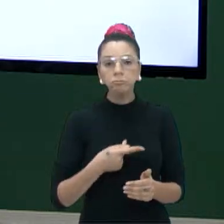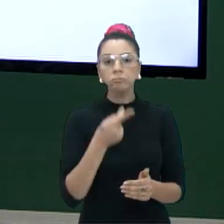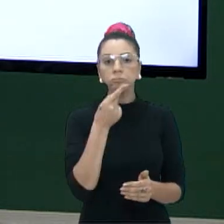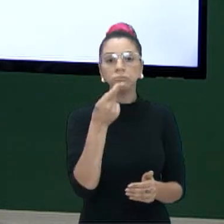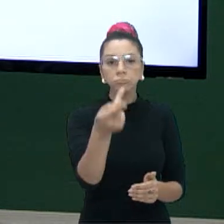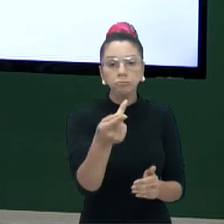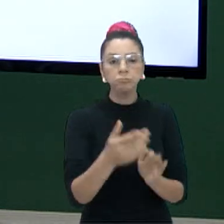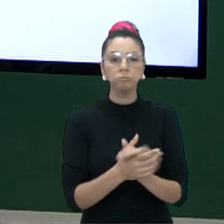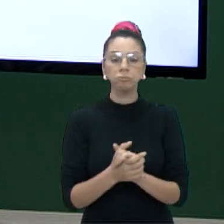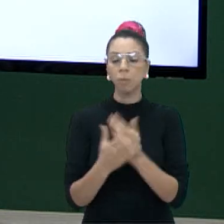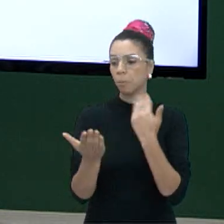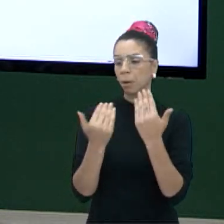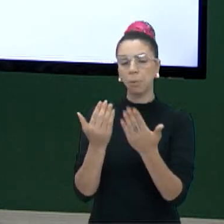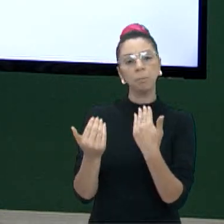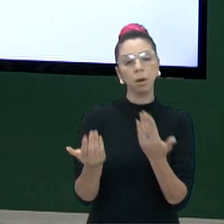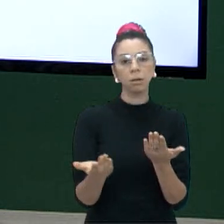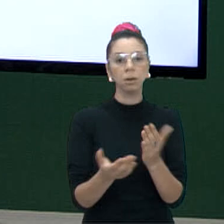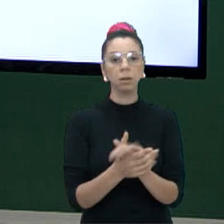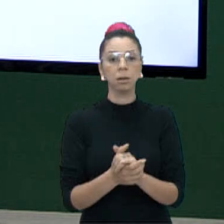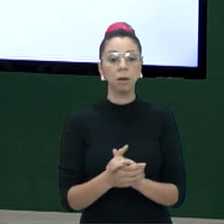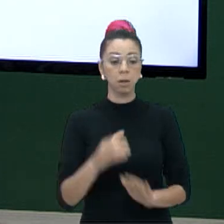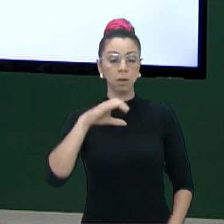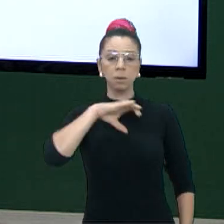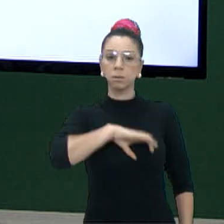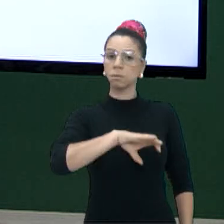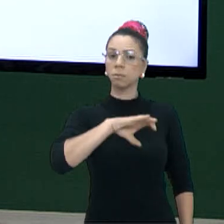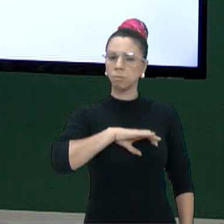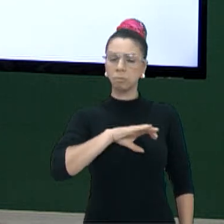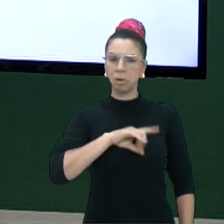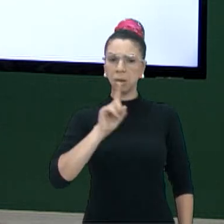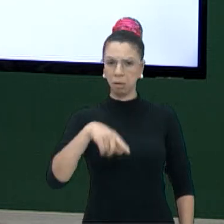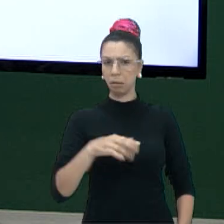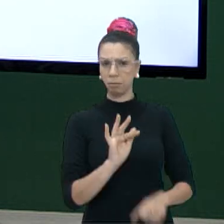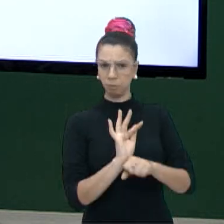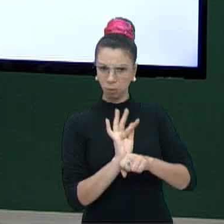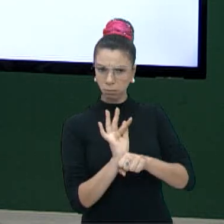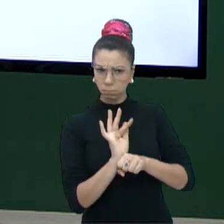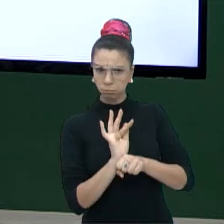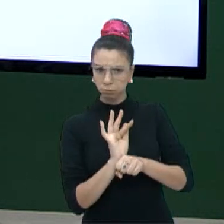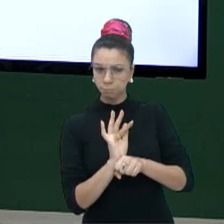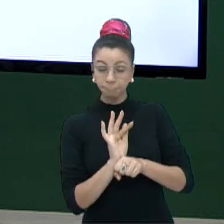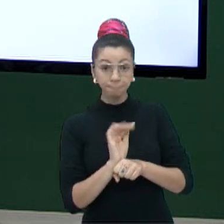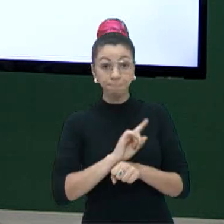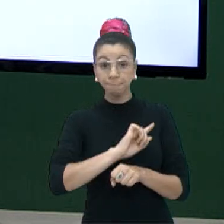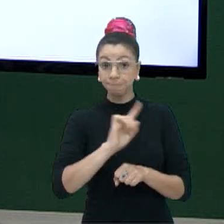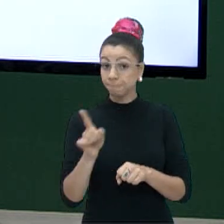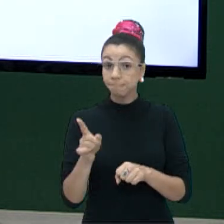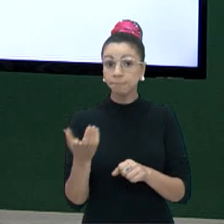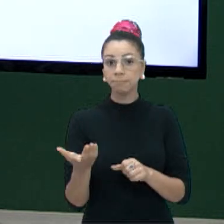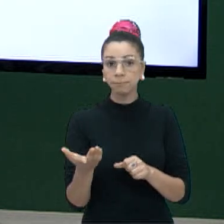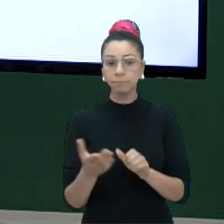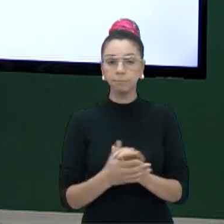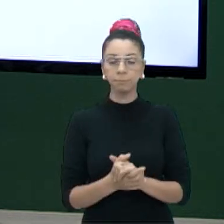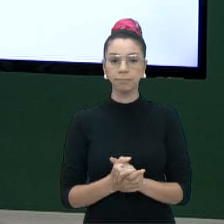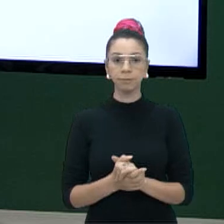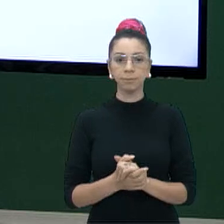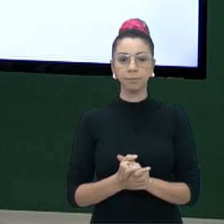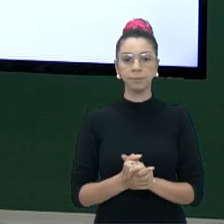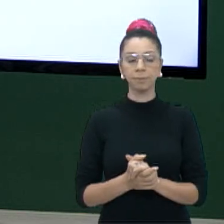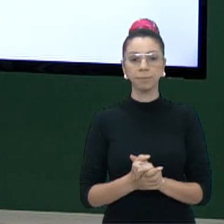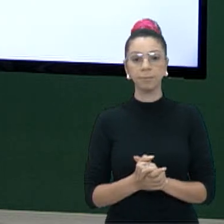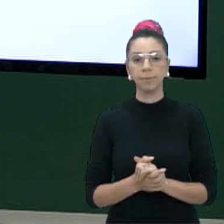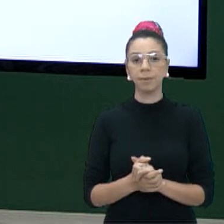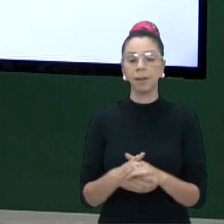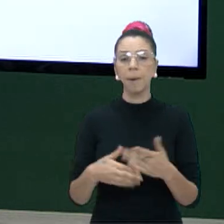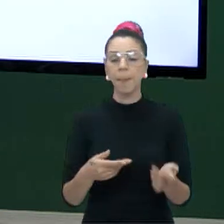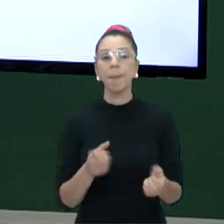com os colegas, com os pais, é esse português norma culta padrão? Não, vejam, eu falei uma expressão aqui, e aí, moçada?